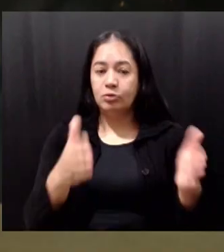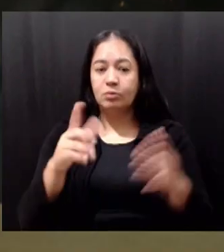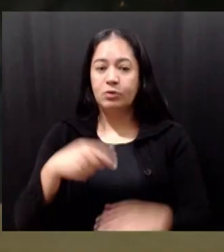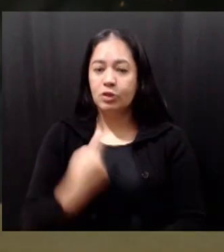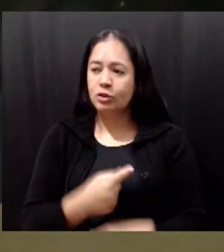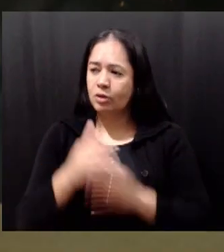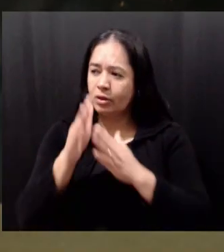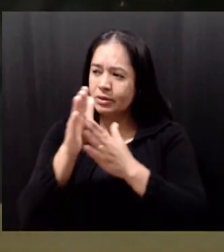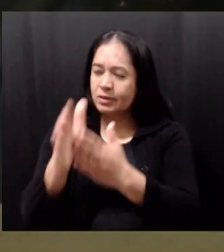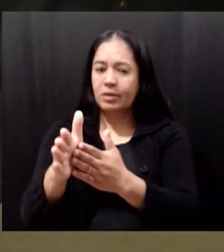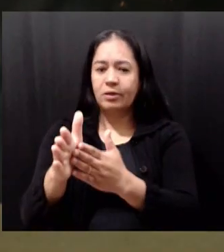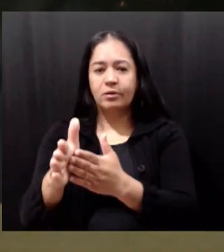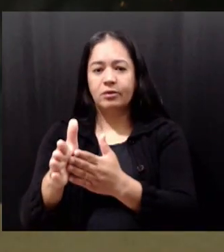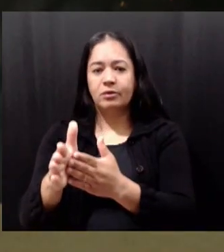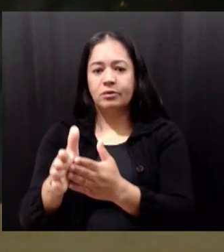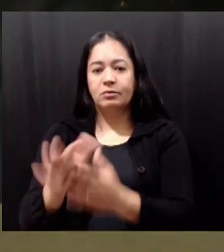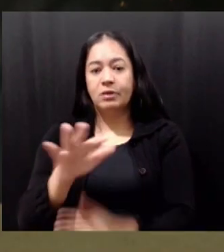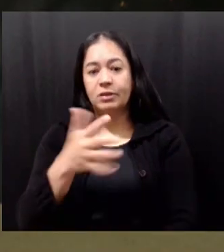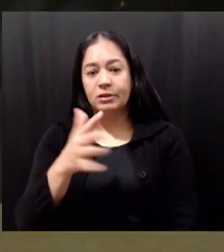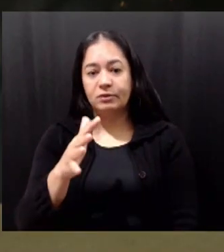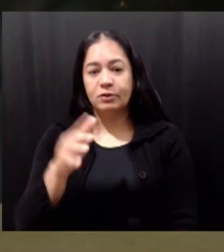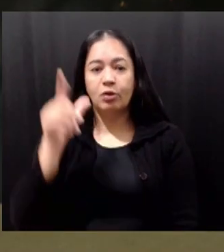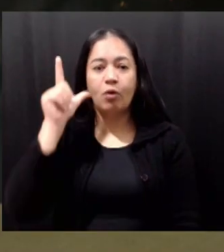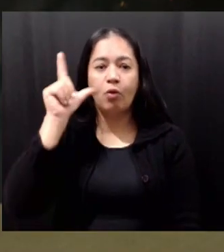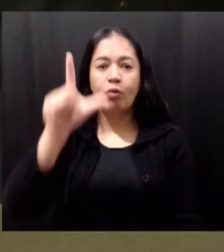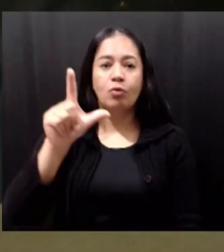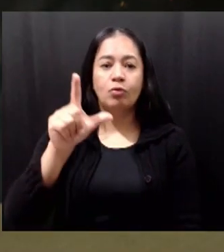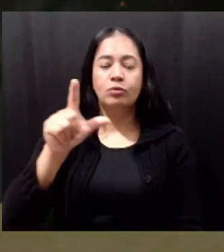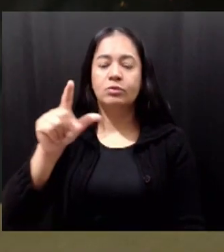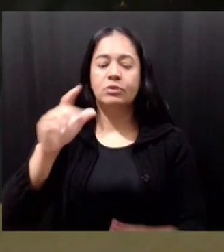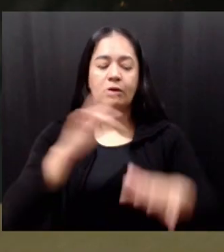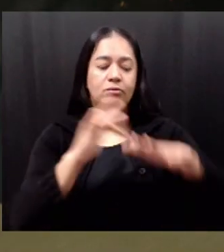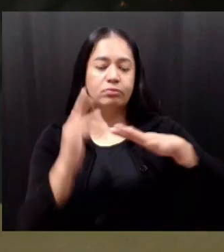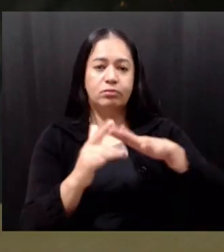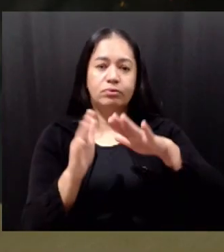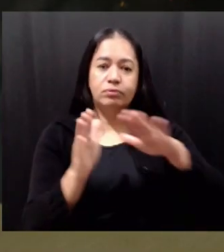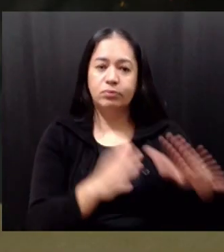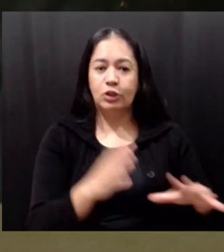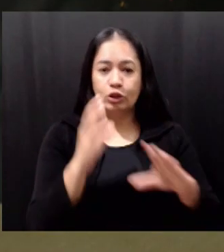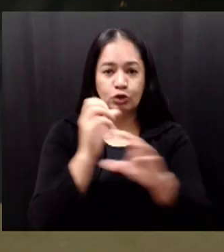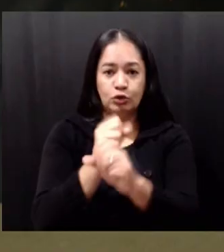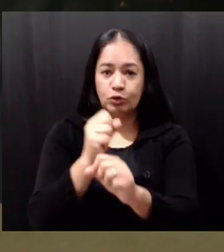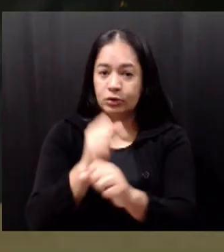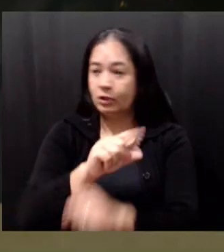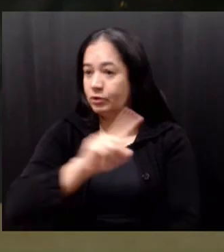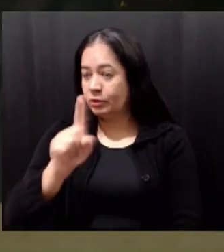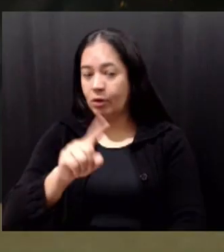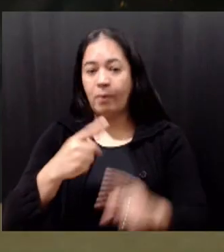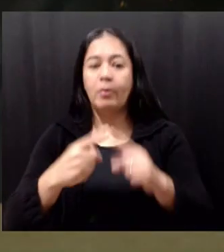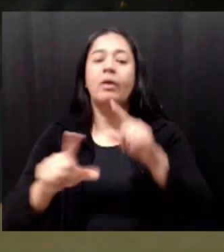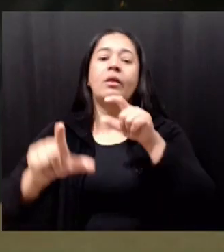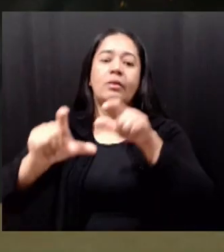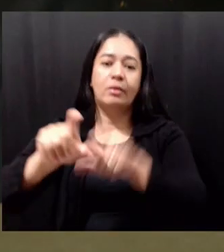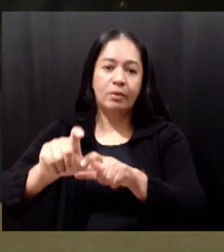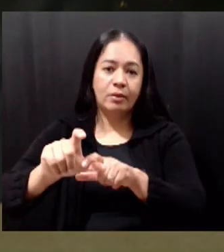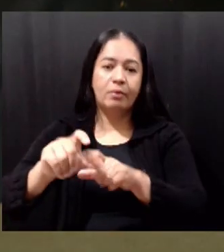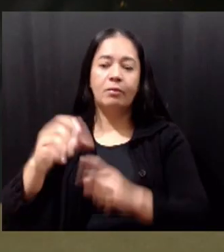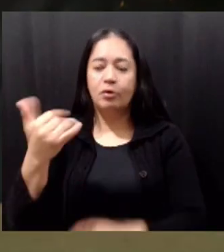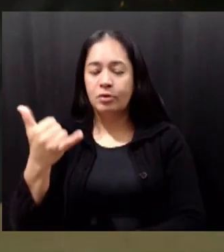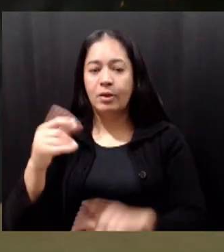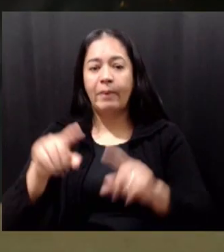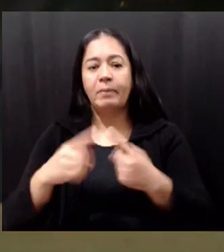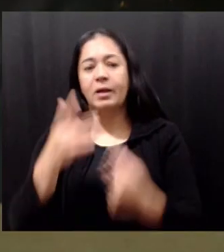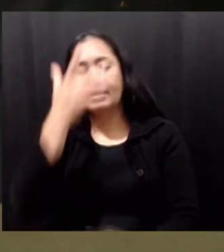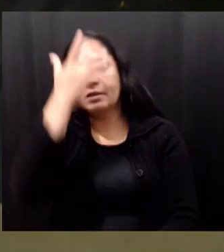de repente, conseguir aí uma desconexão, não total, porque a gente depende do celular, mas que as pessoas possam aderir a